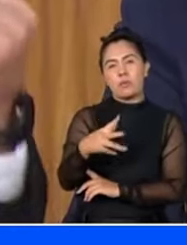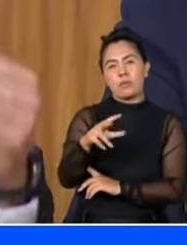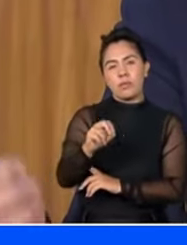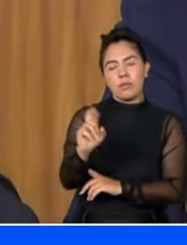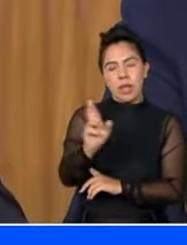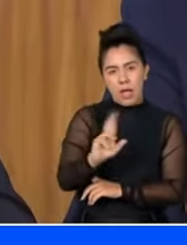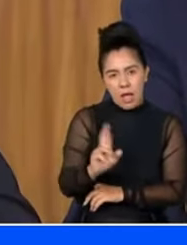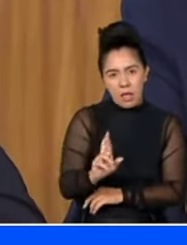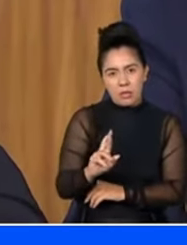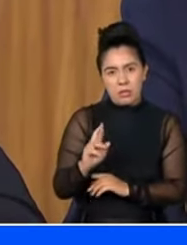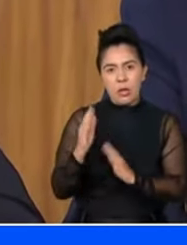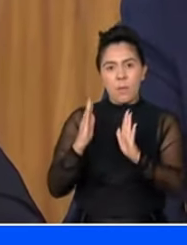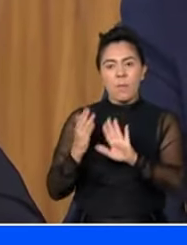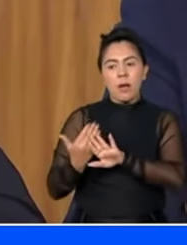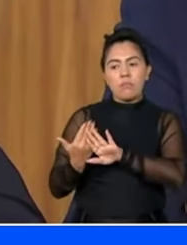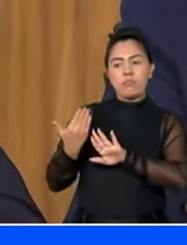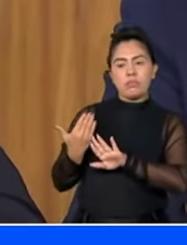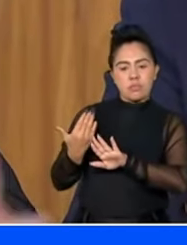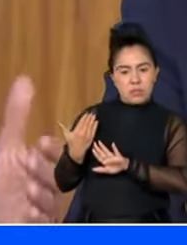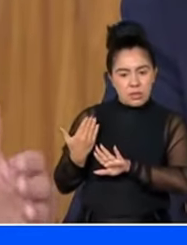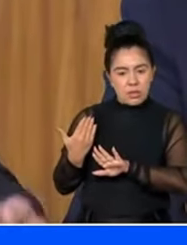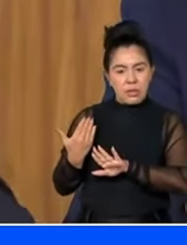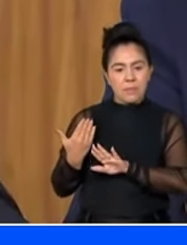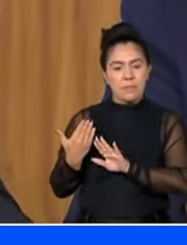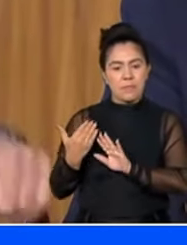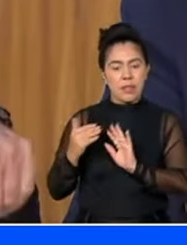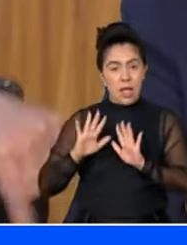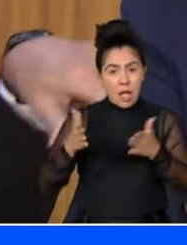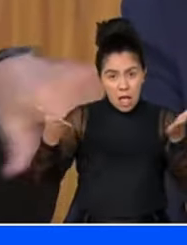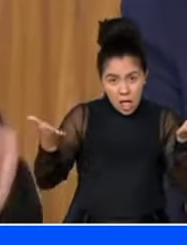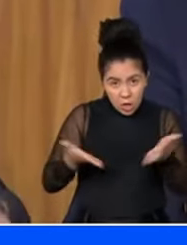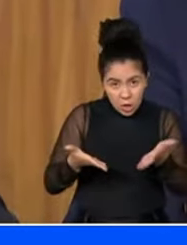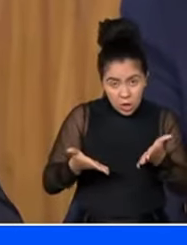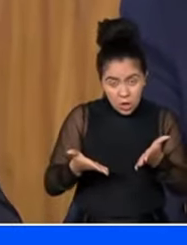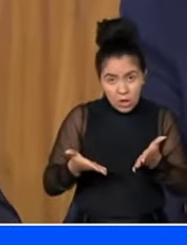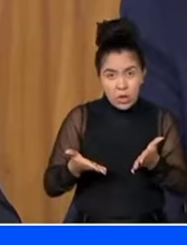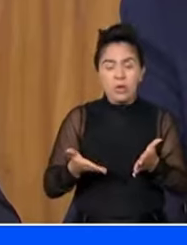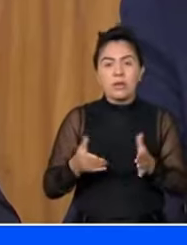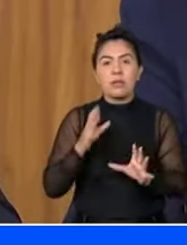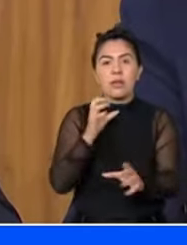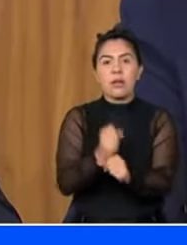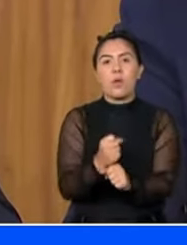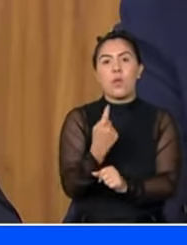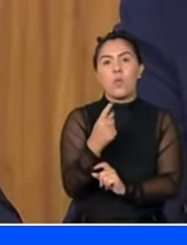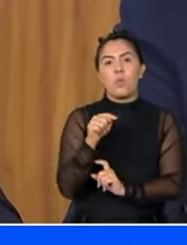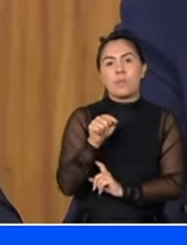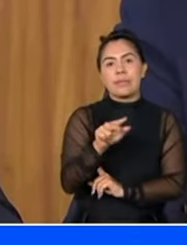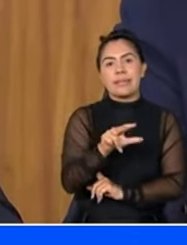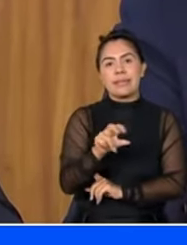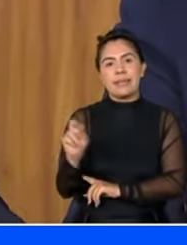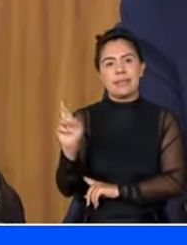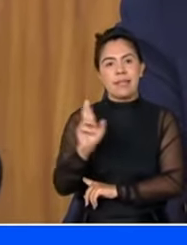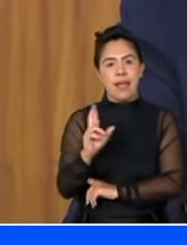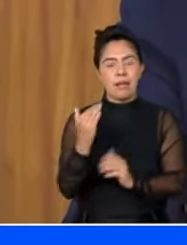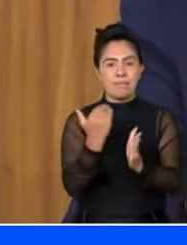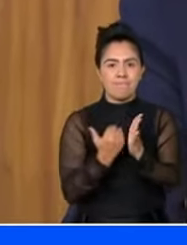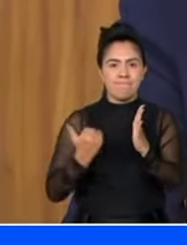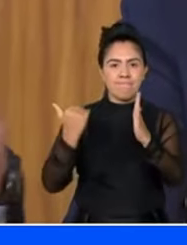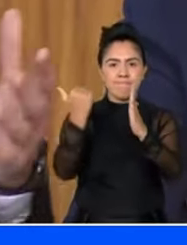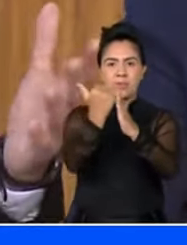o governo passado. E a saca de café, hoje eu abri para ele, está R$ 1.500,00 no meu café.